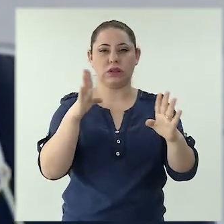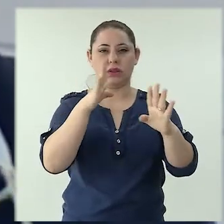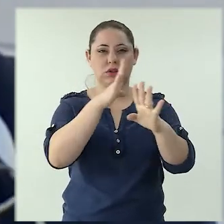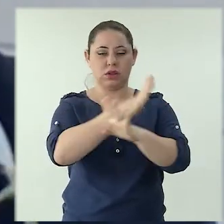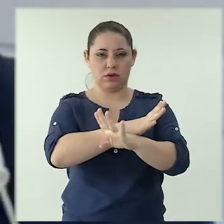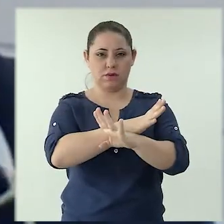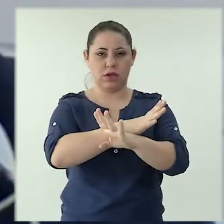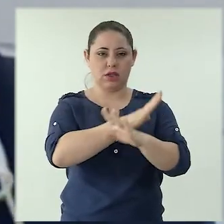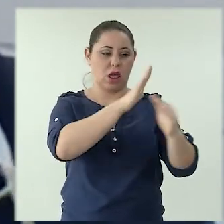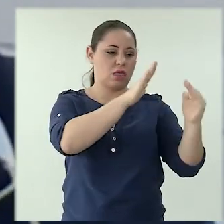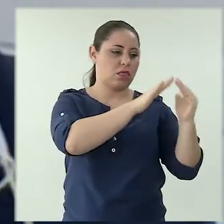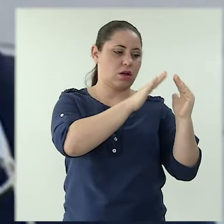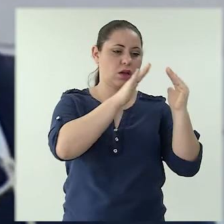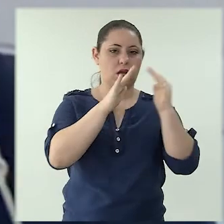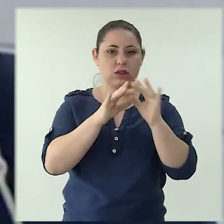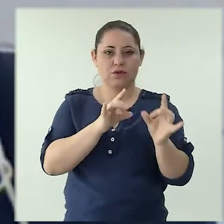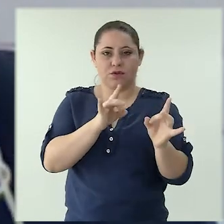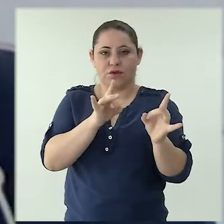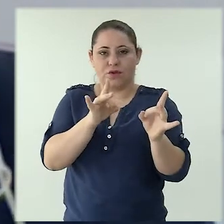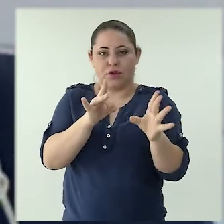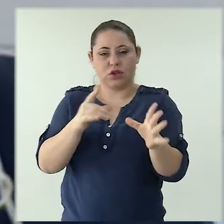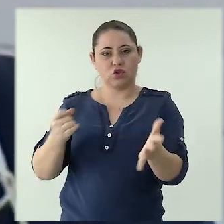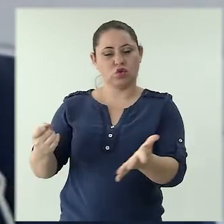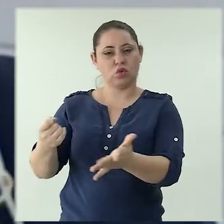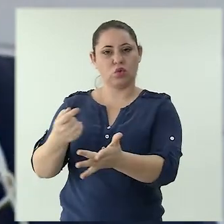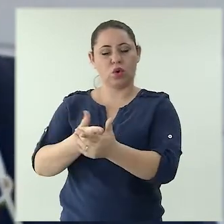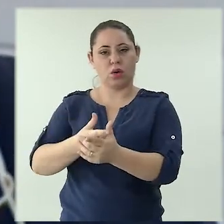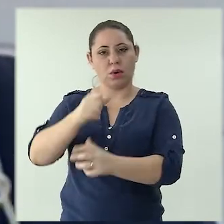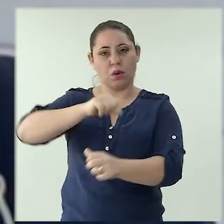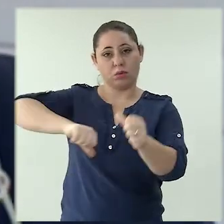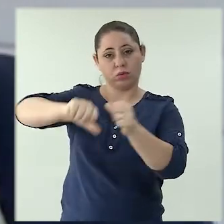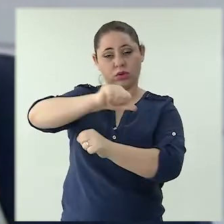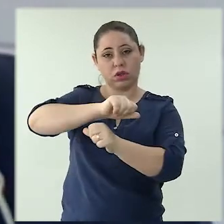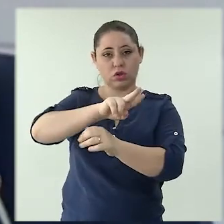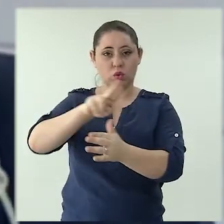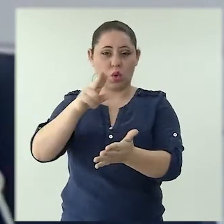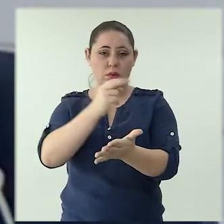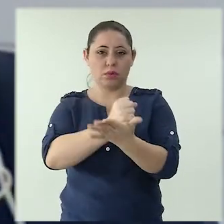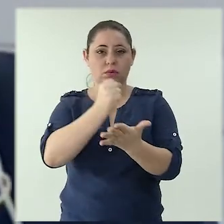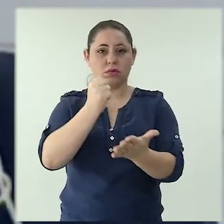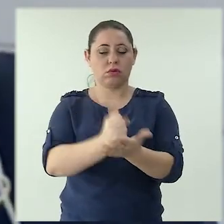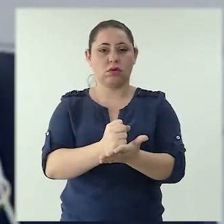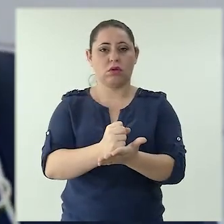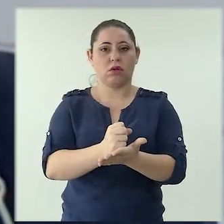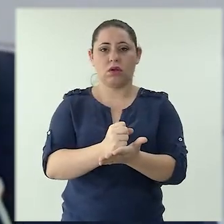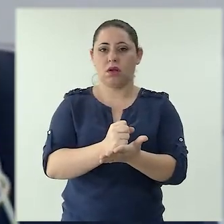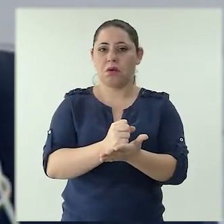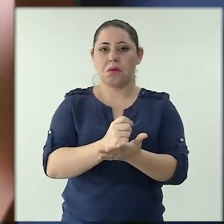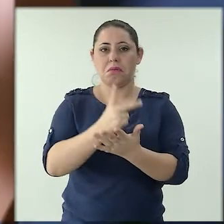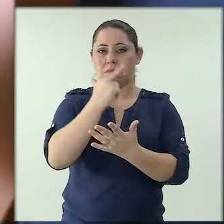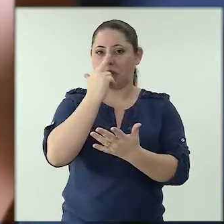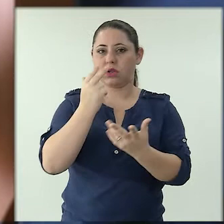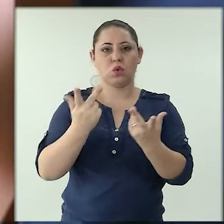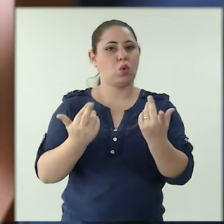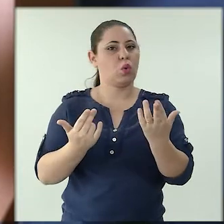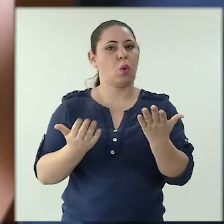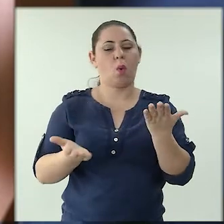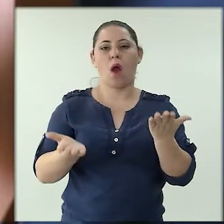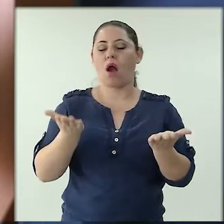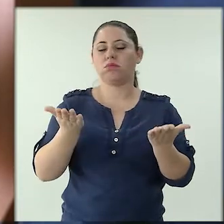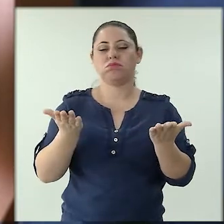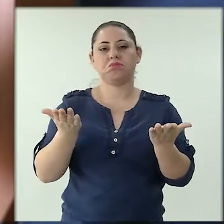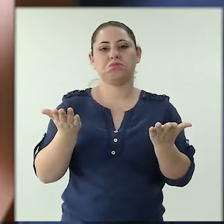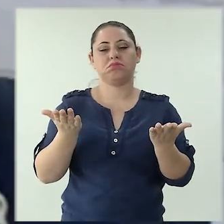propriedade normalmente em um cartório, que é a alteração de registro ali de propriedade, o custo ele fica quase